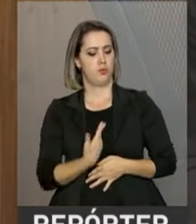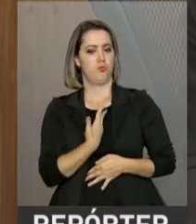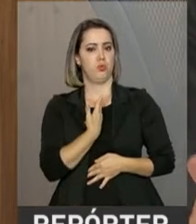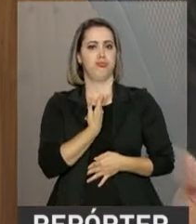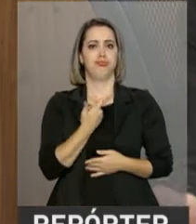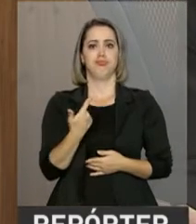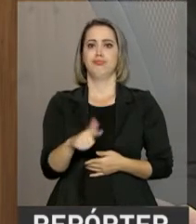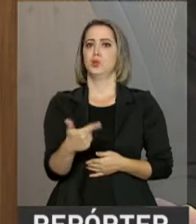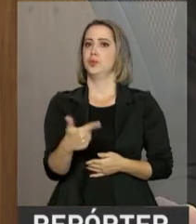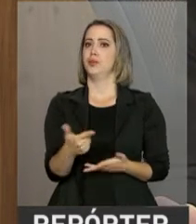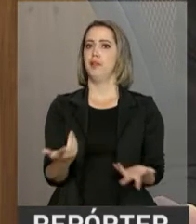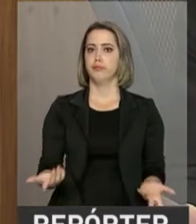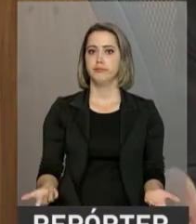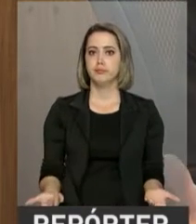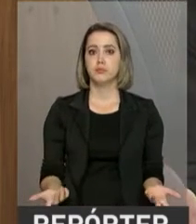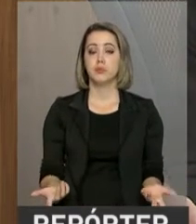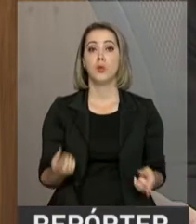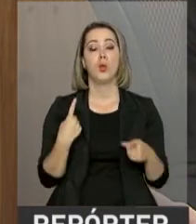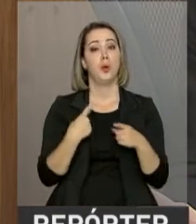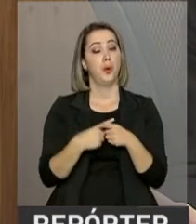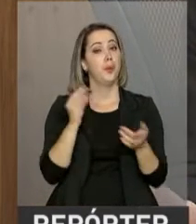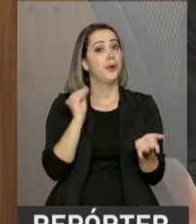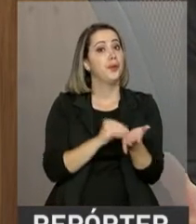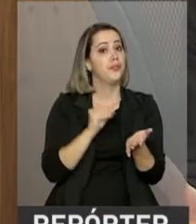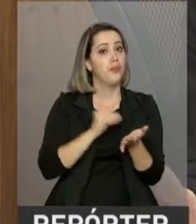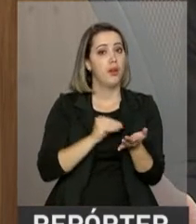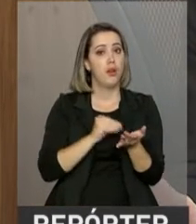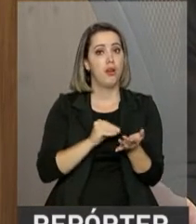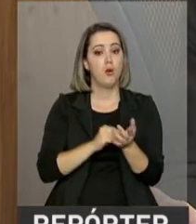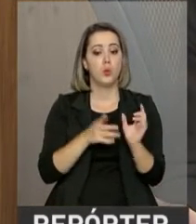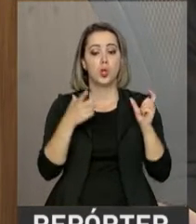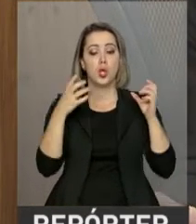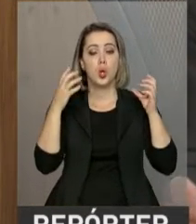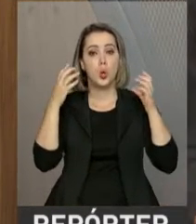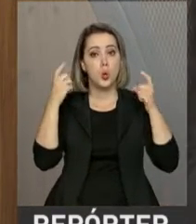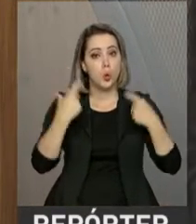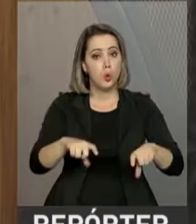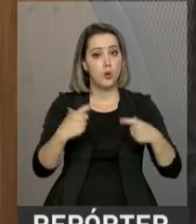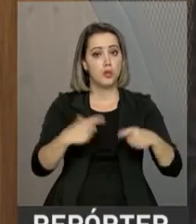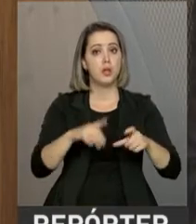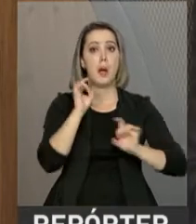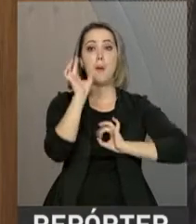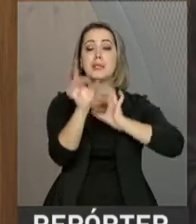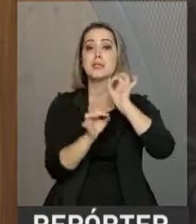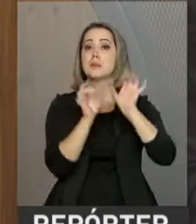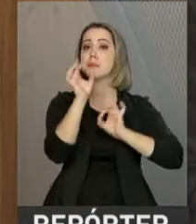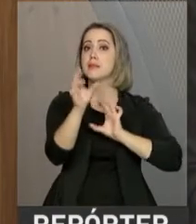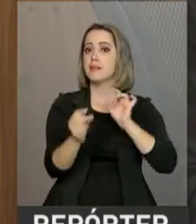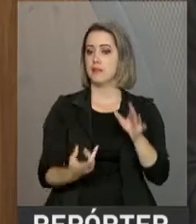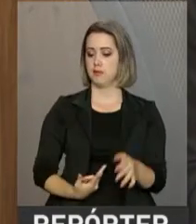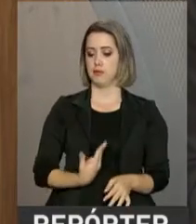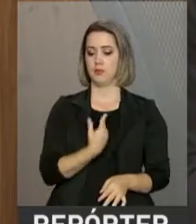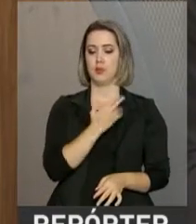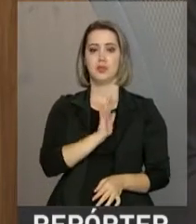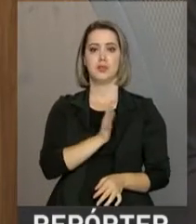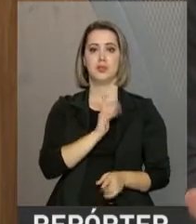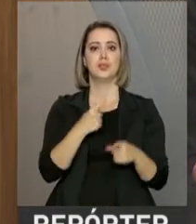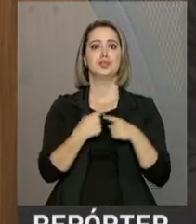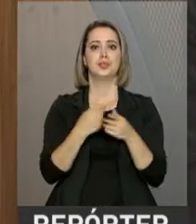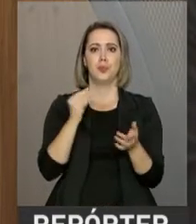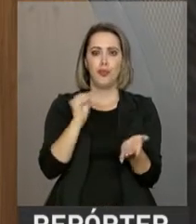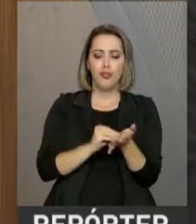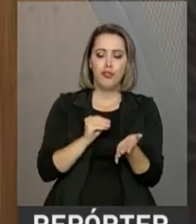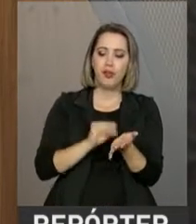ano e não são operadas, por falta de instituições capacitadas e, evidentemente, também falta de